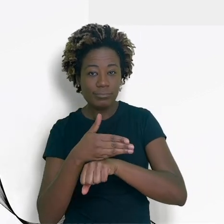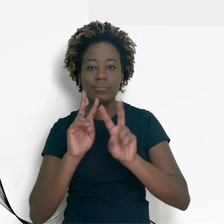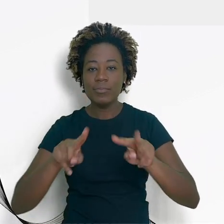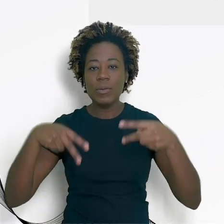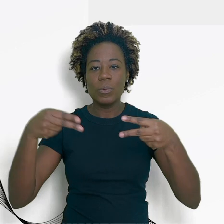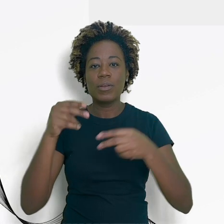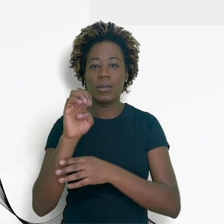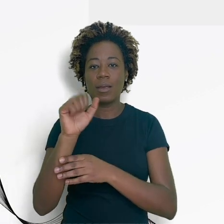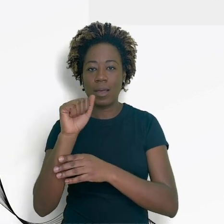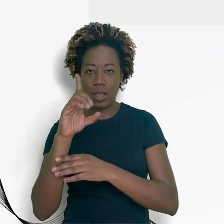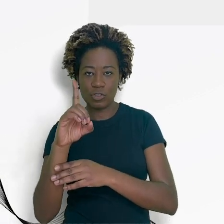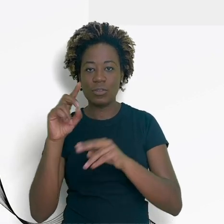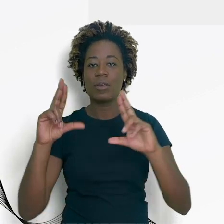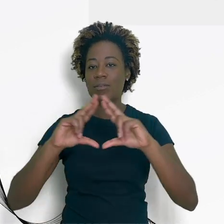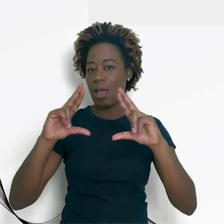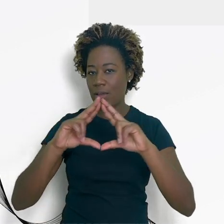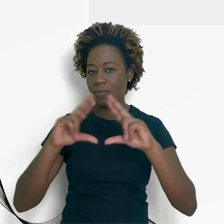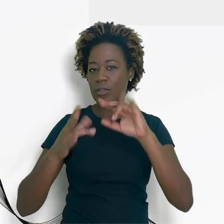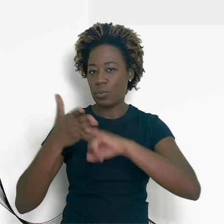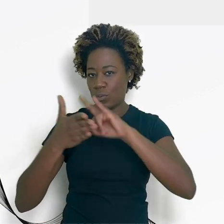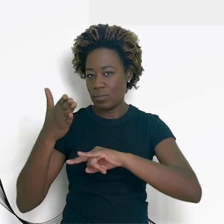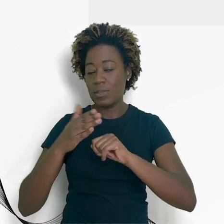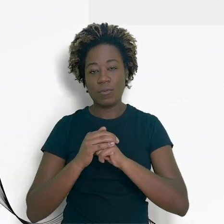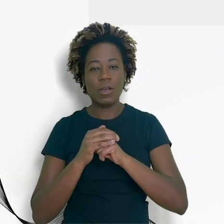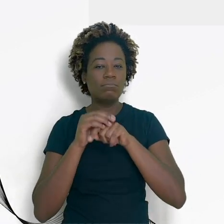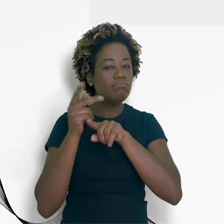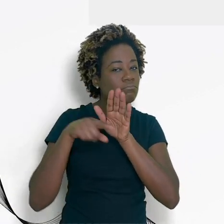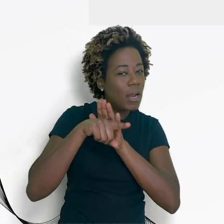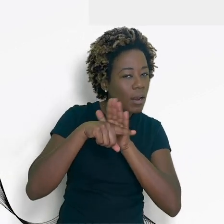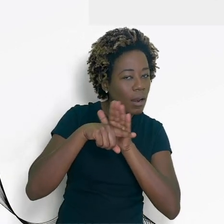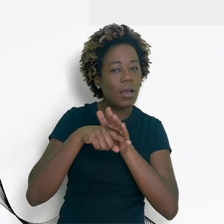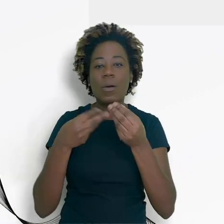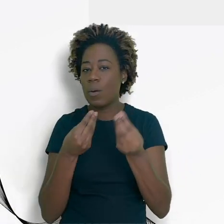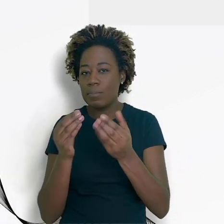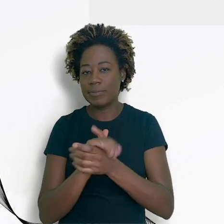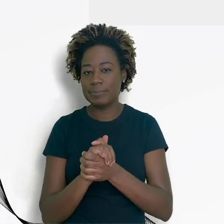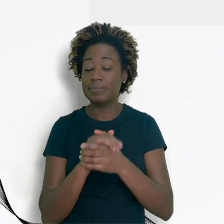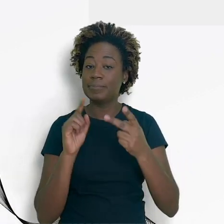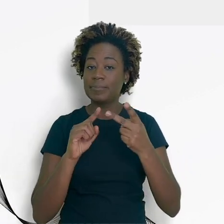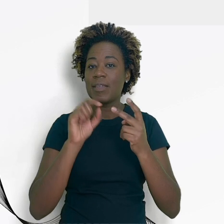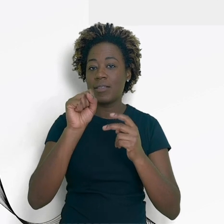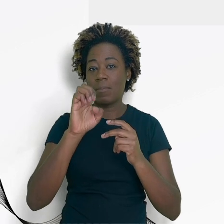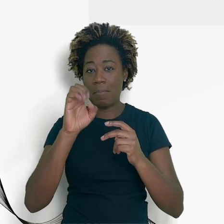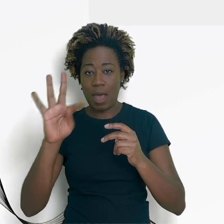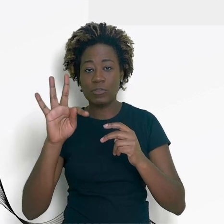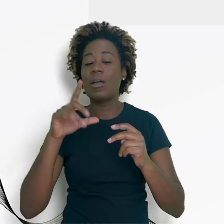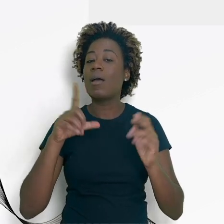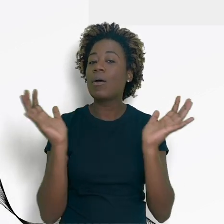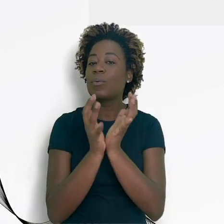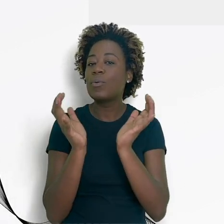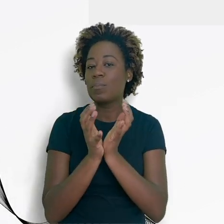link do ECAD, que está lá no Drive nos nossos documentos, e fazer a consulta caso seja o caso. O SBAT é a Sociedade Brasileira de